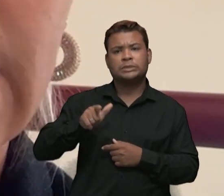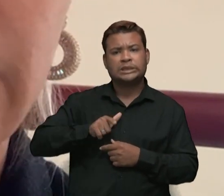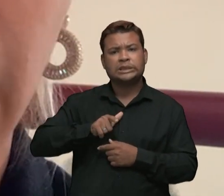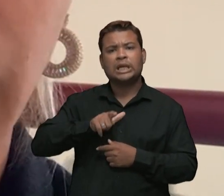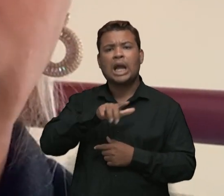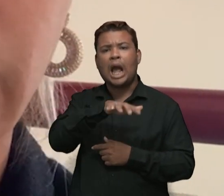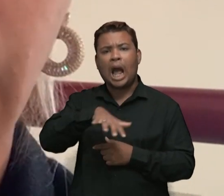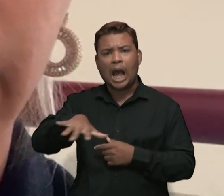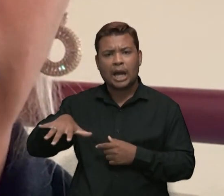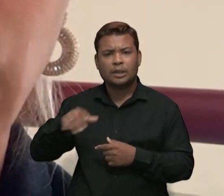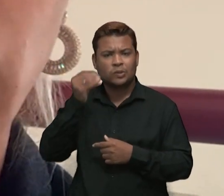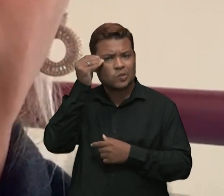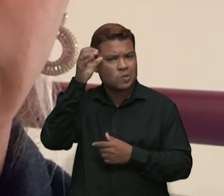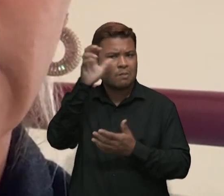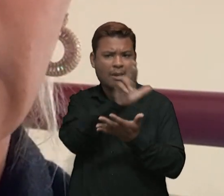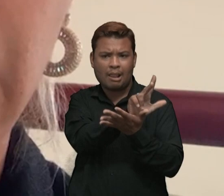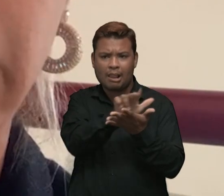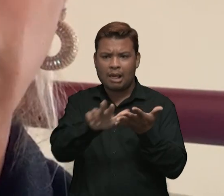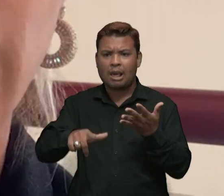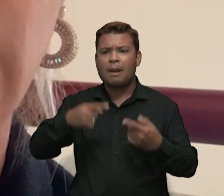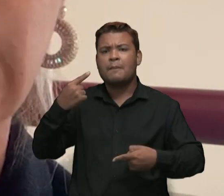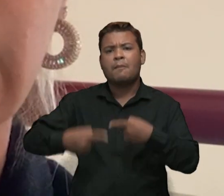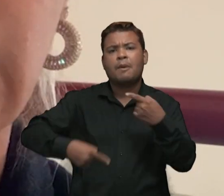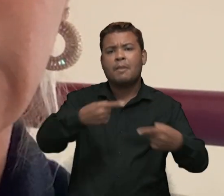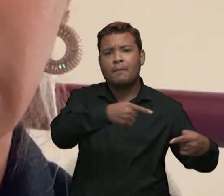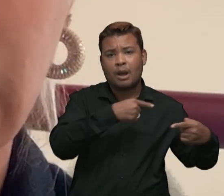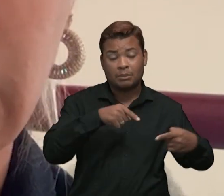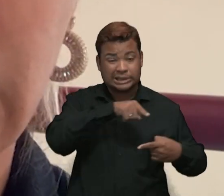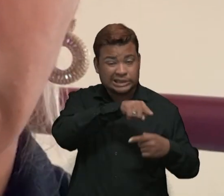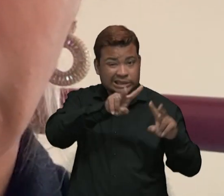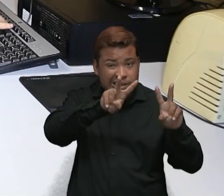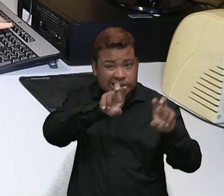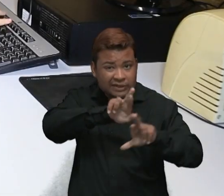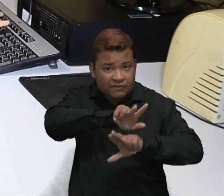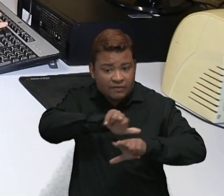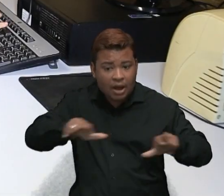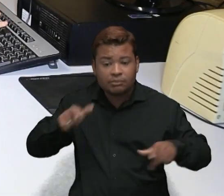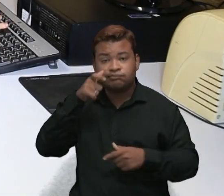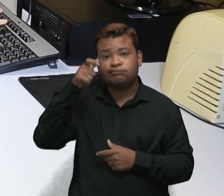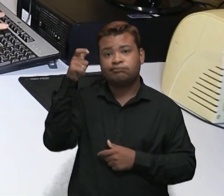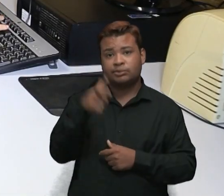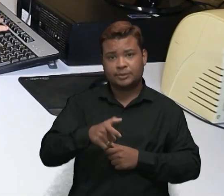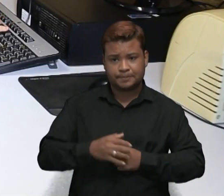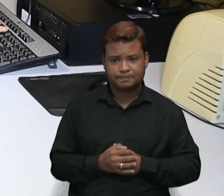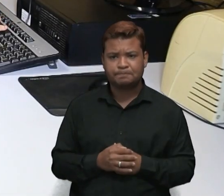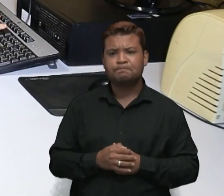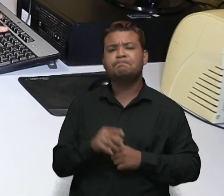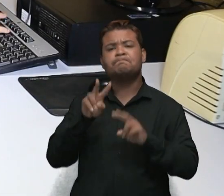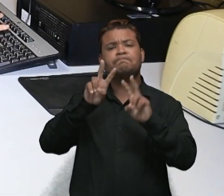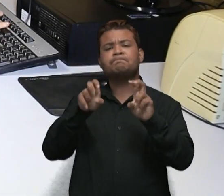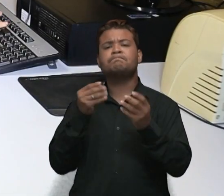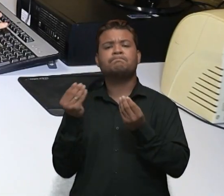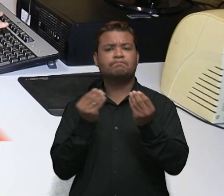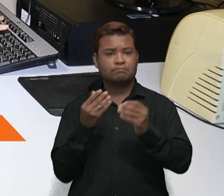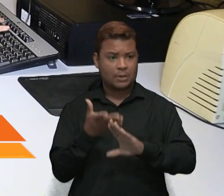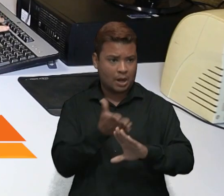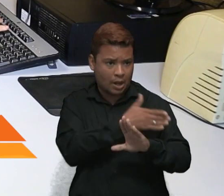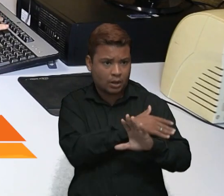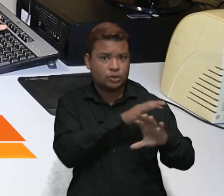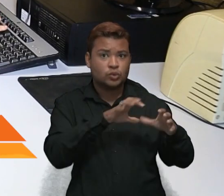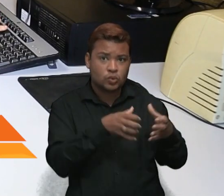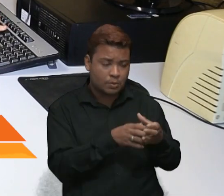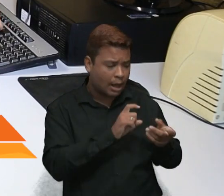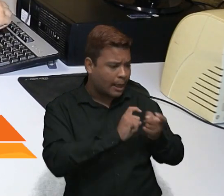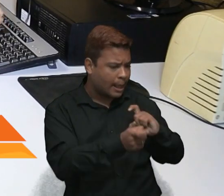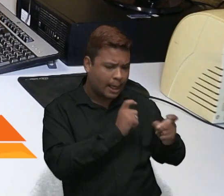do conhecimento em vários quadros extremamente interessantes. As pautas são definidas, discutidas em reunião de